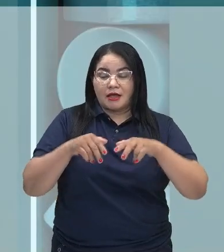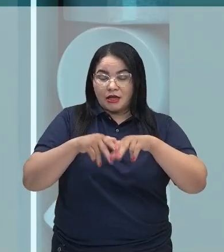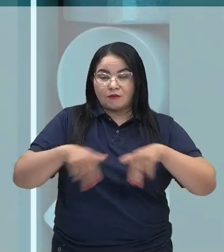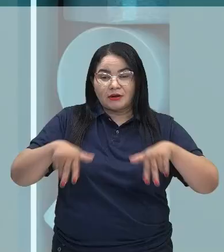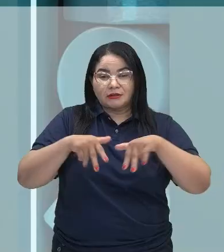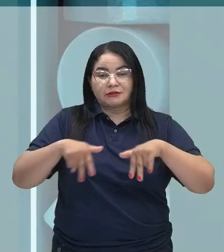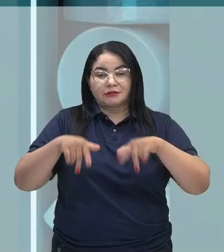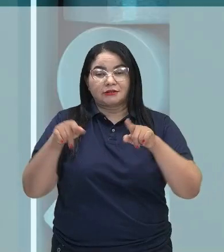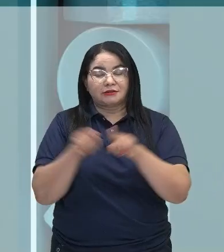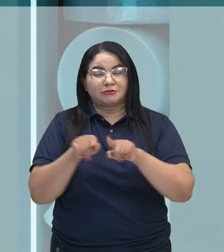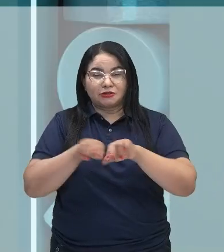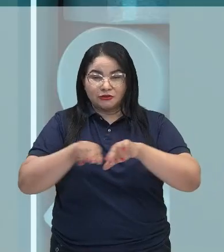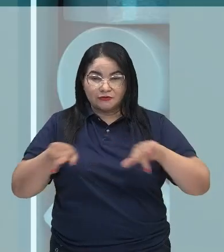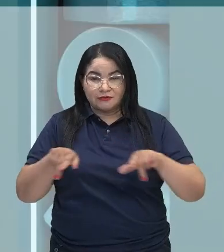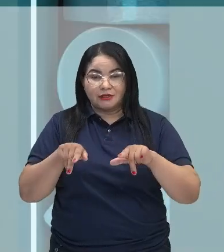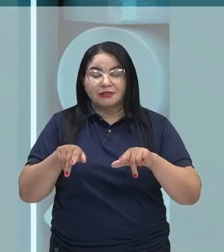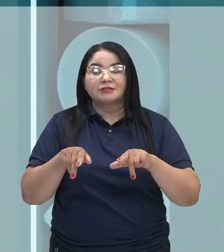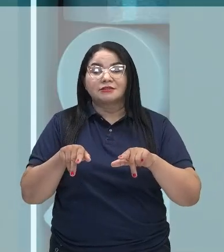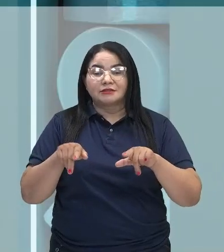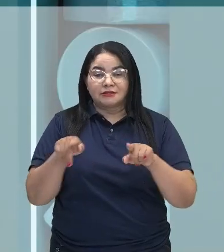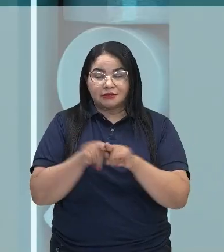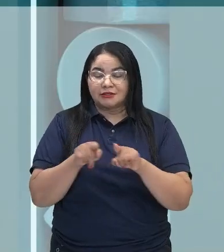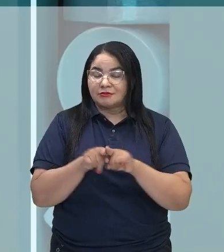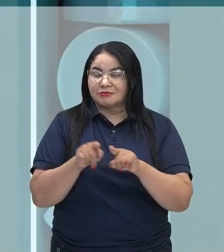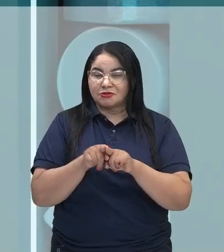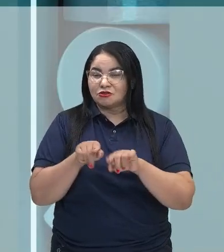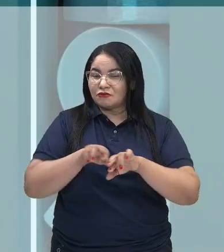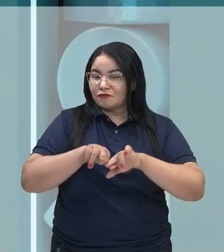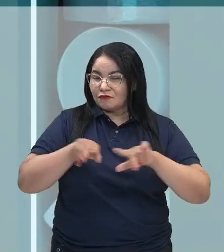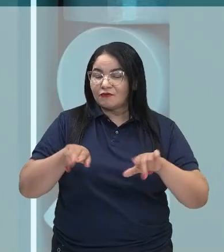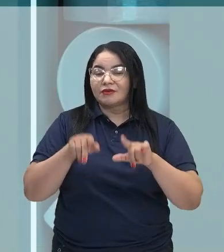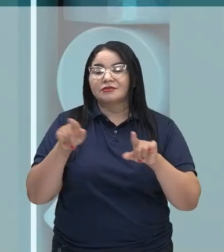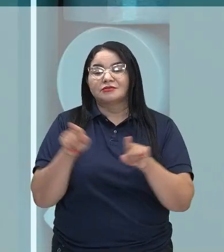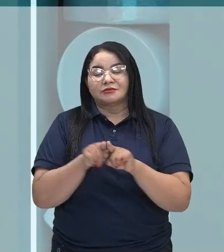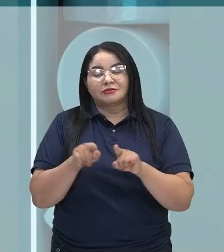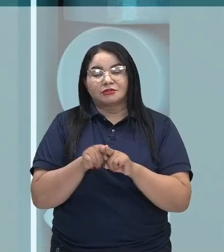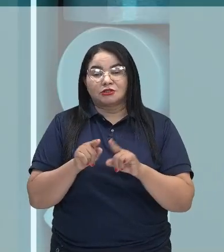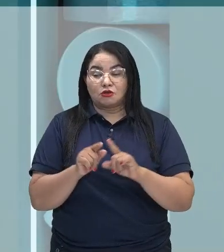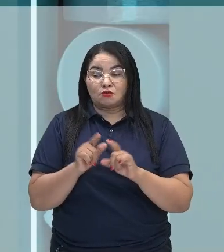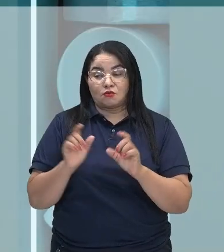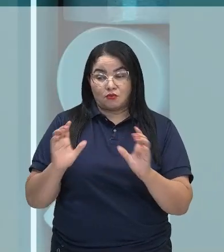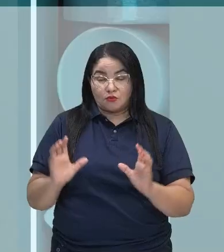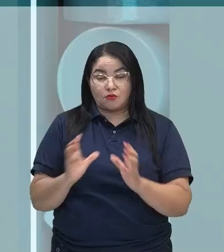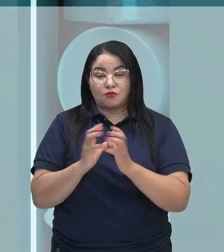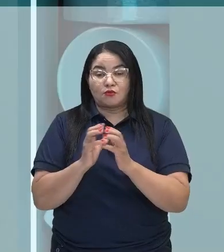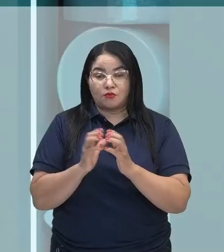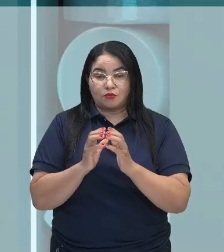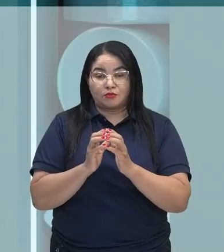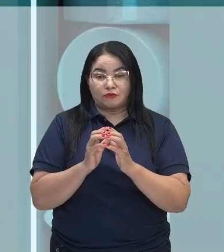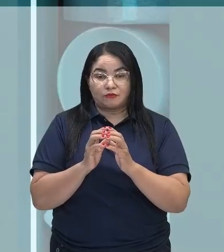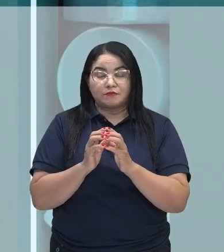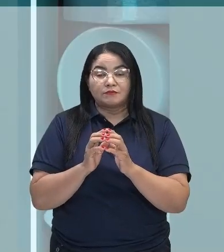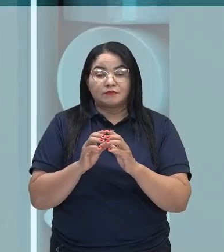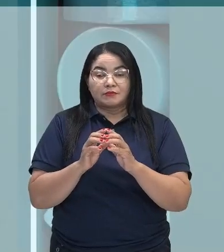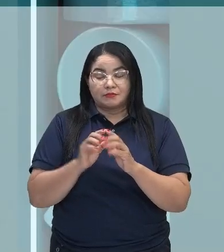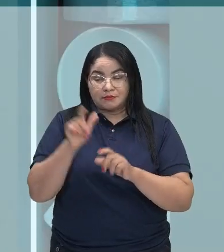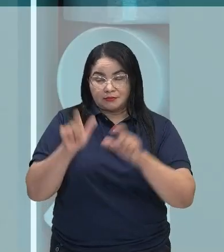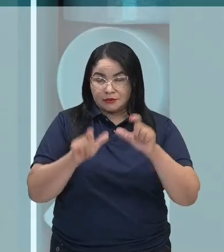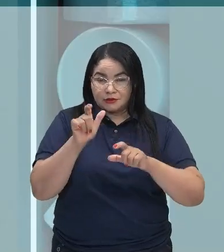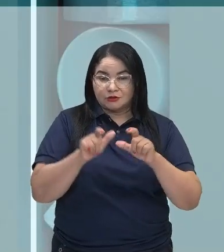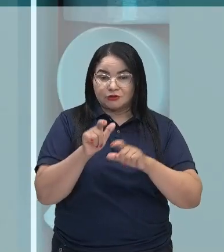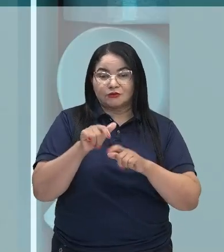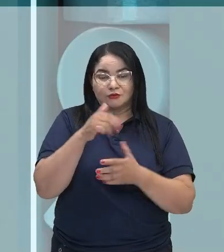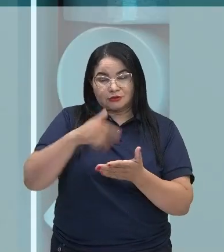até o boi-bumbá, ele exige um espaço característico. Então, o grupo folclórico vai conhecer